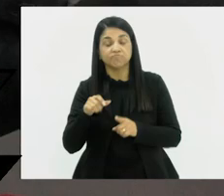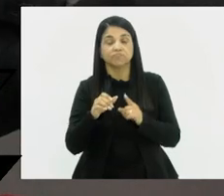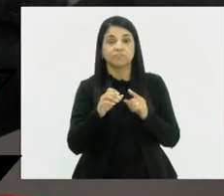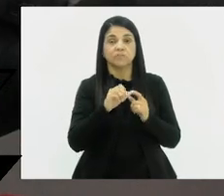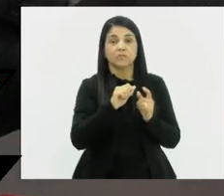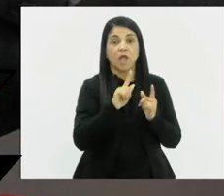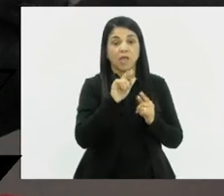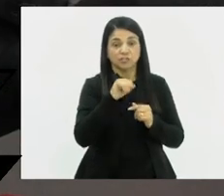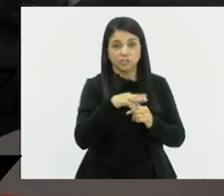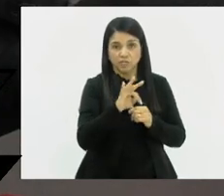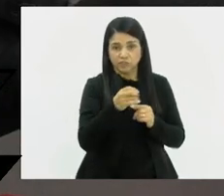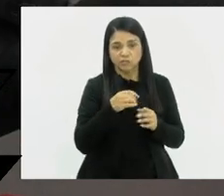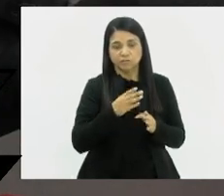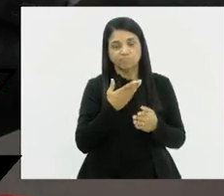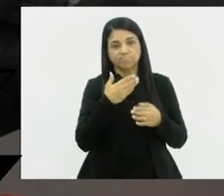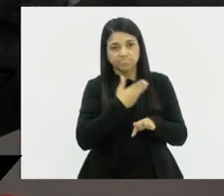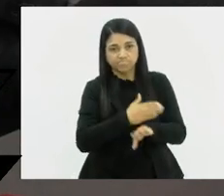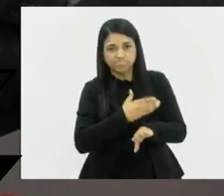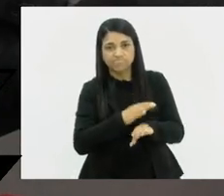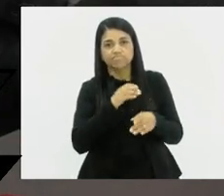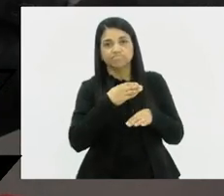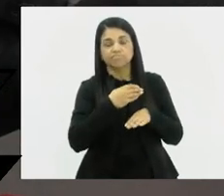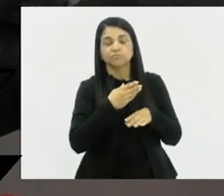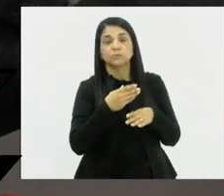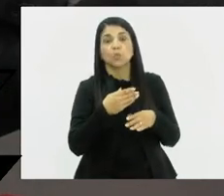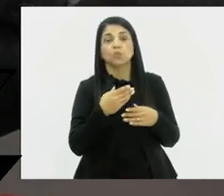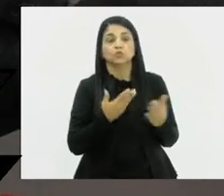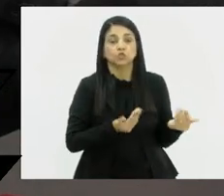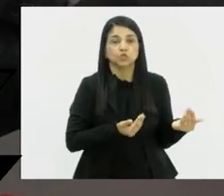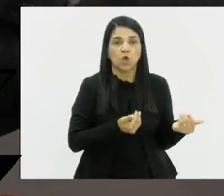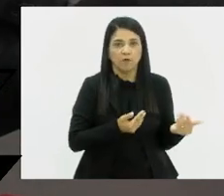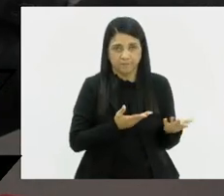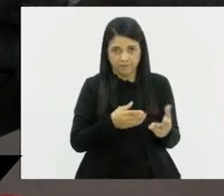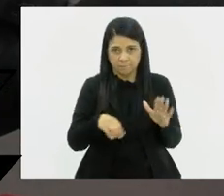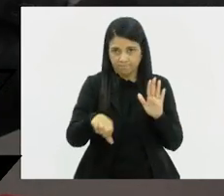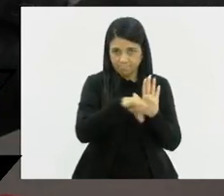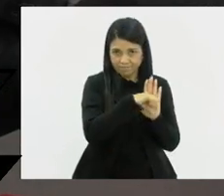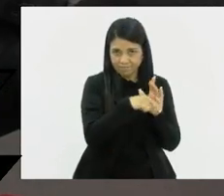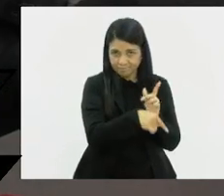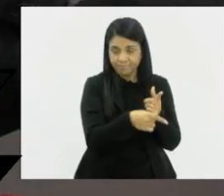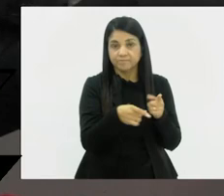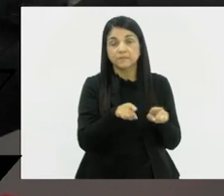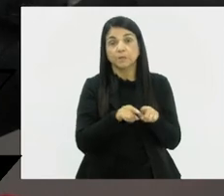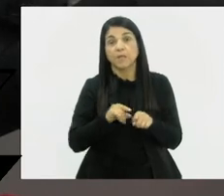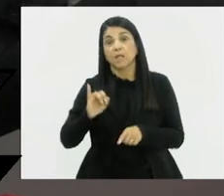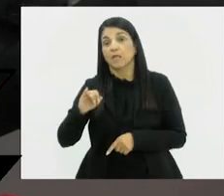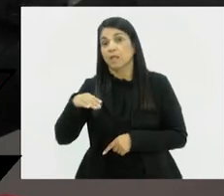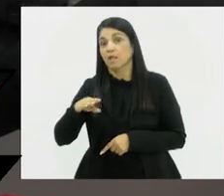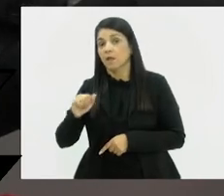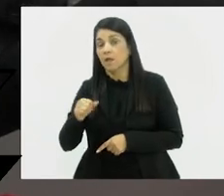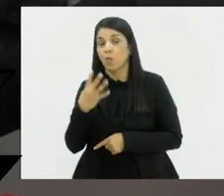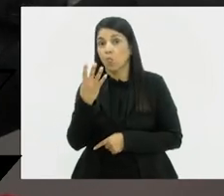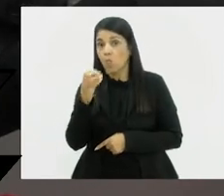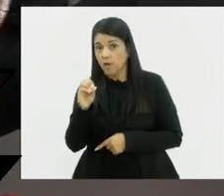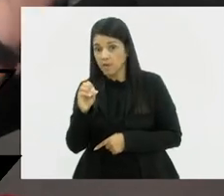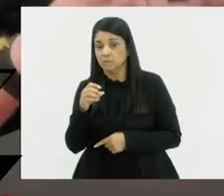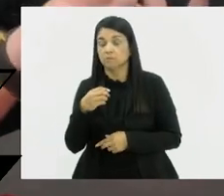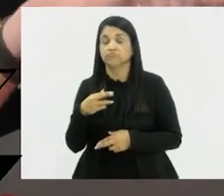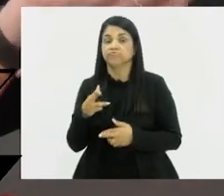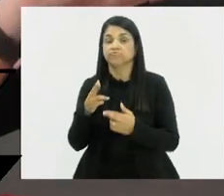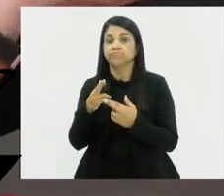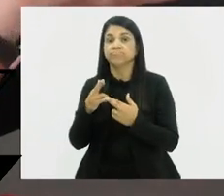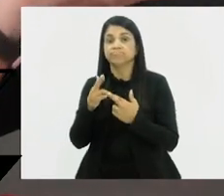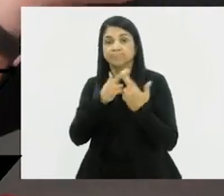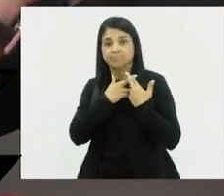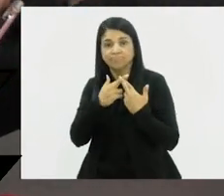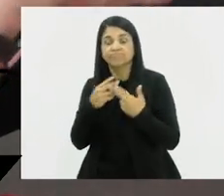implementarem a intervenção animal no DEGASE com os jovens infratores. Eu estou no INCA, levando mais de 40 voluntários com seus cães,